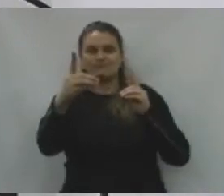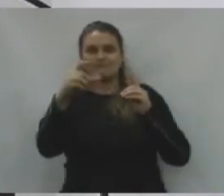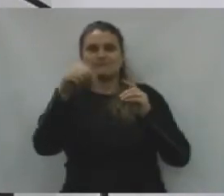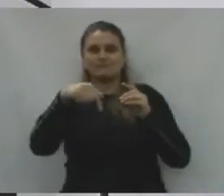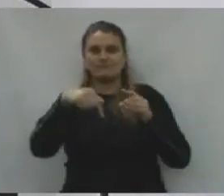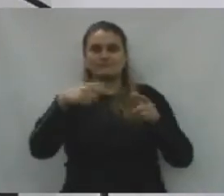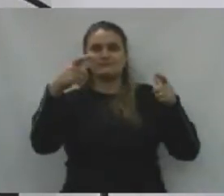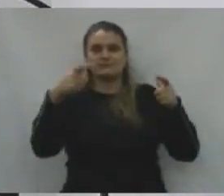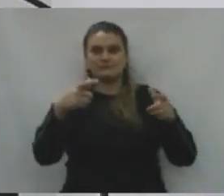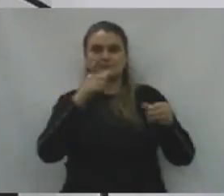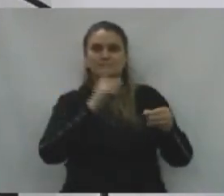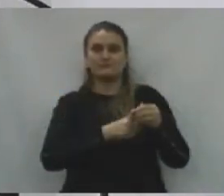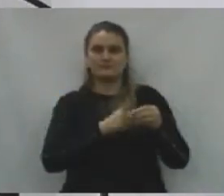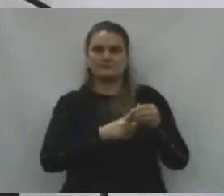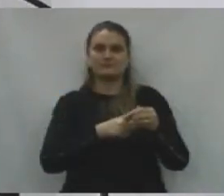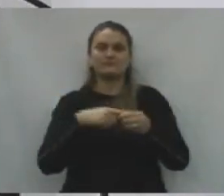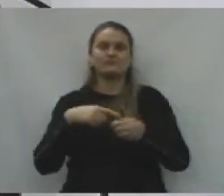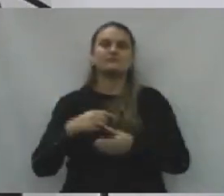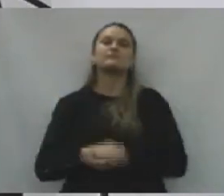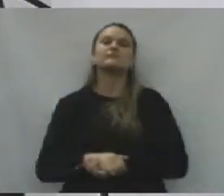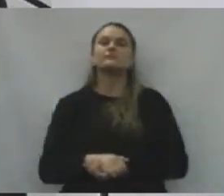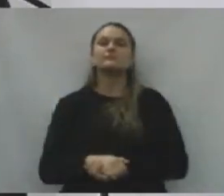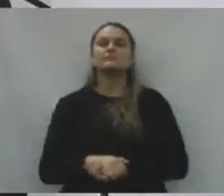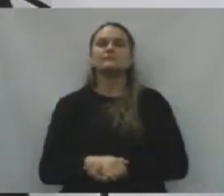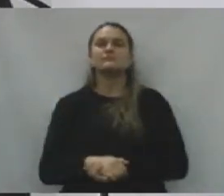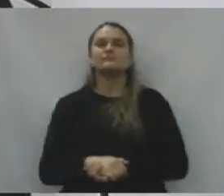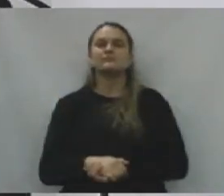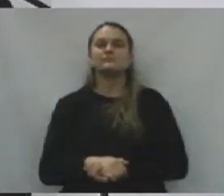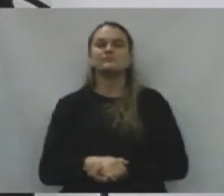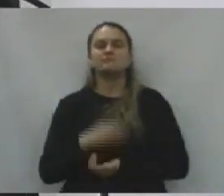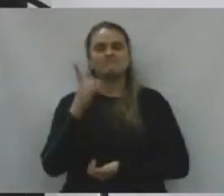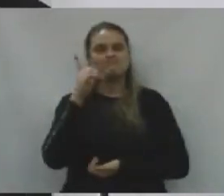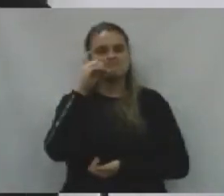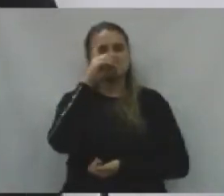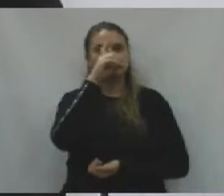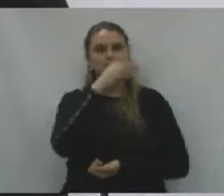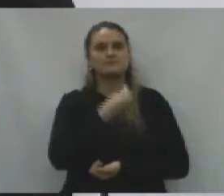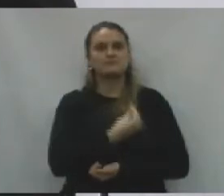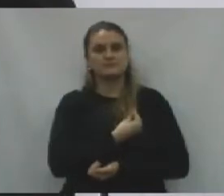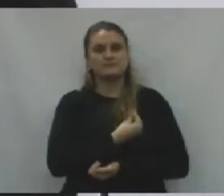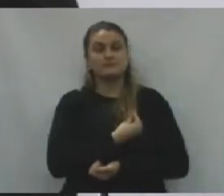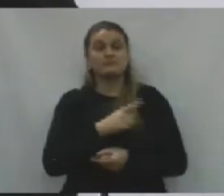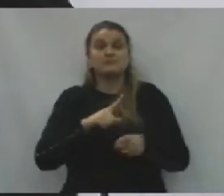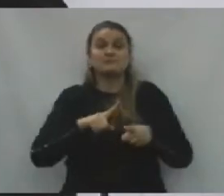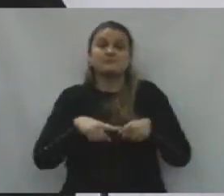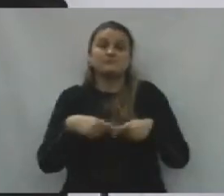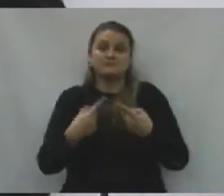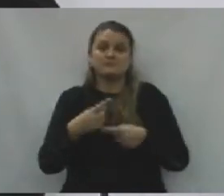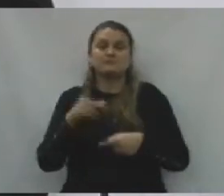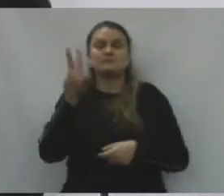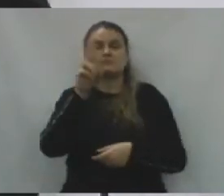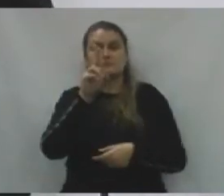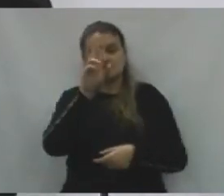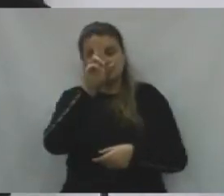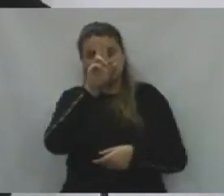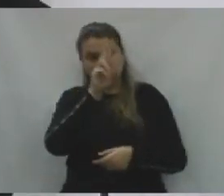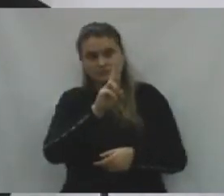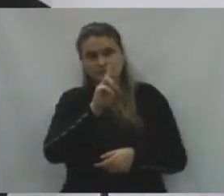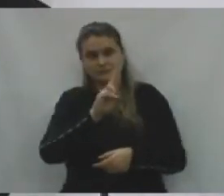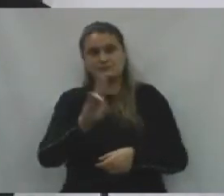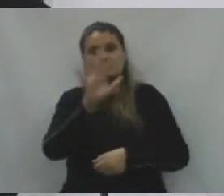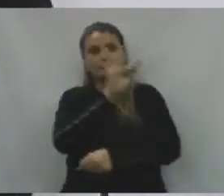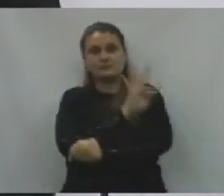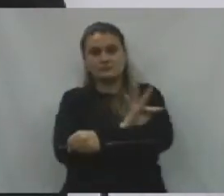em nosso território desde 2015. Difícil conviver com isso, mas ainda assim a Uniuv tem se mantido,